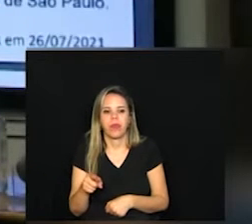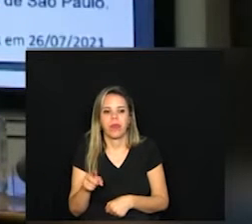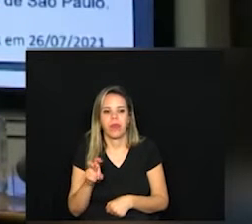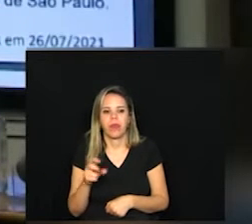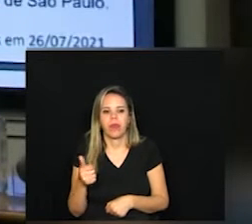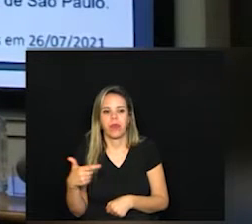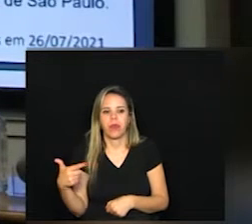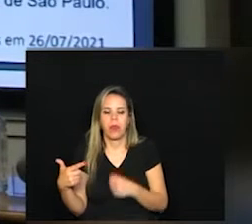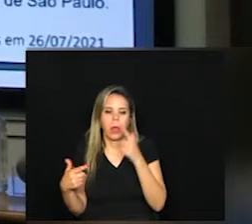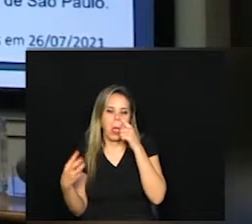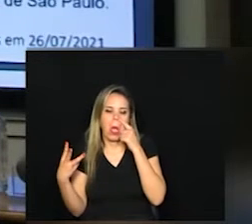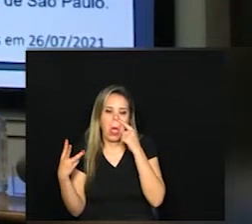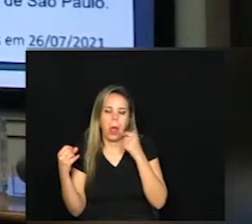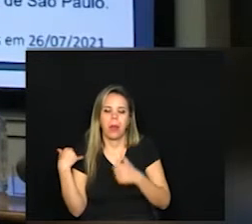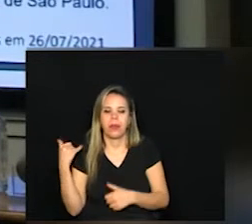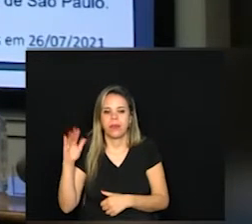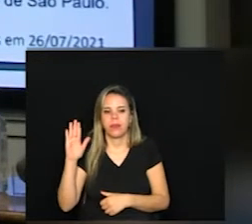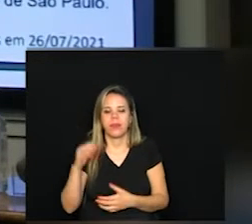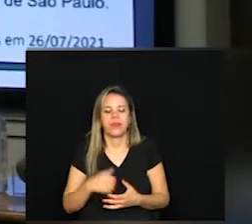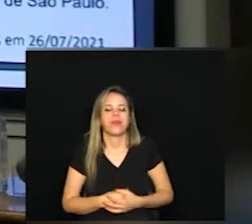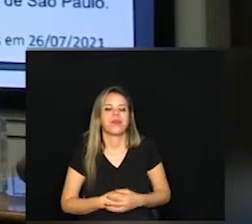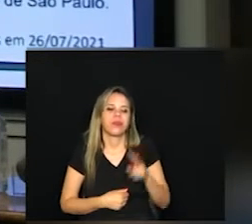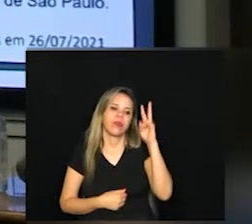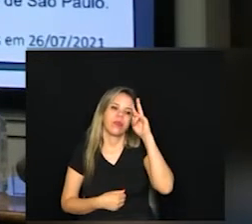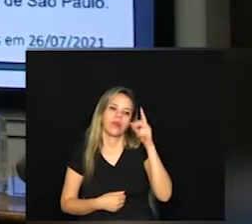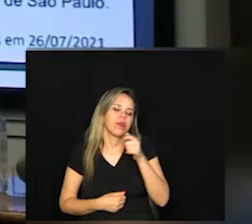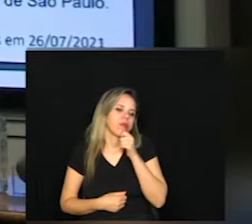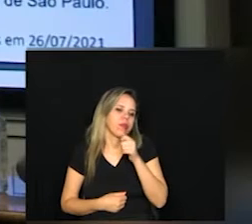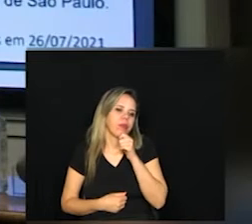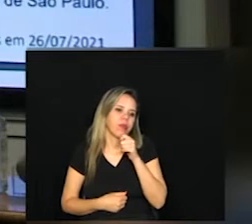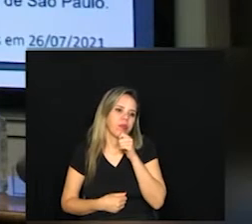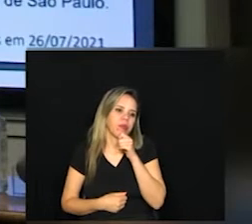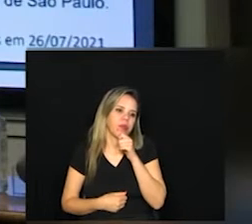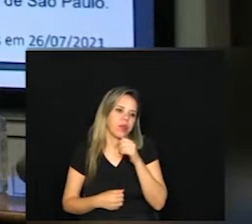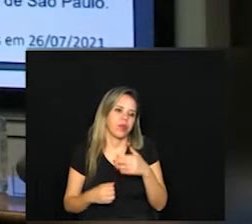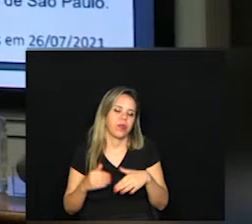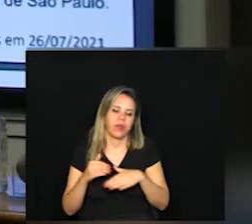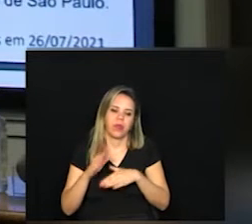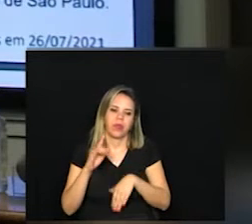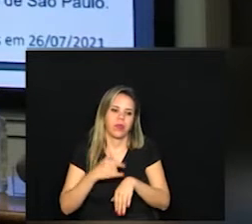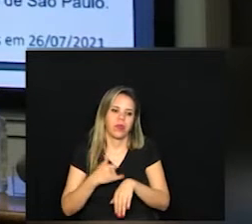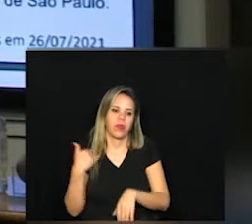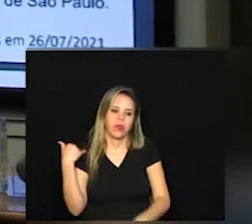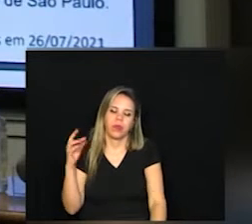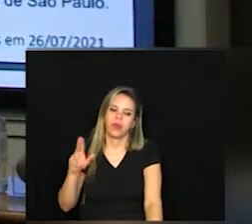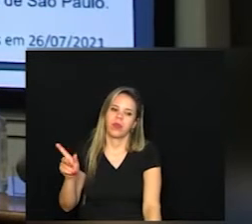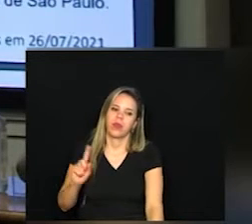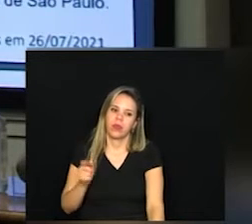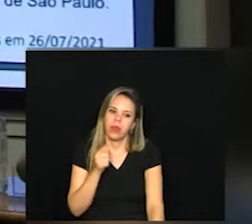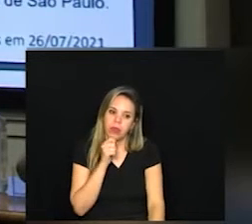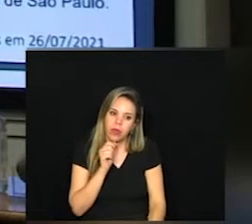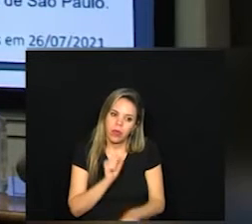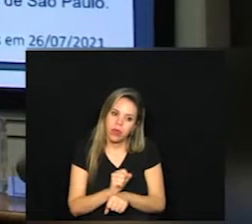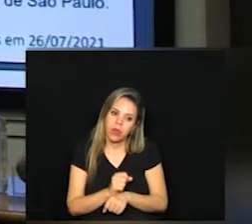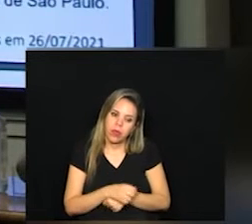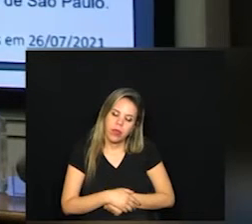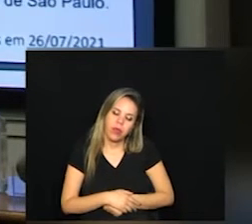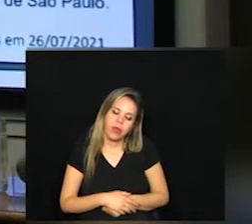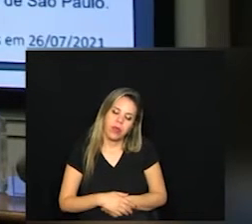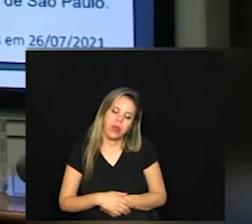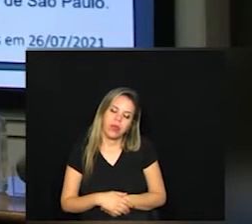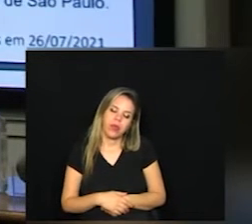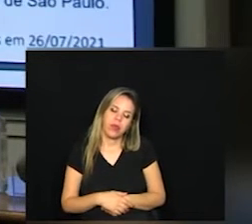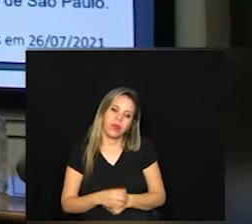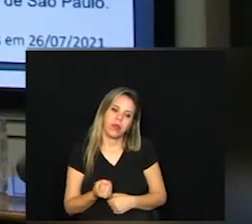21.512 com 30 anos ou mais, lembrando que a gente não vai vacinar fora da faixa etária, mas realmente é